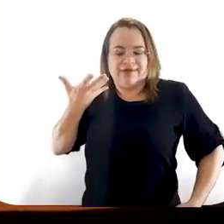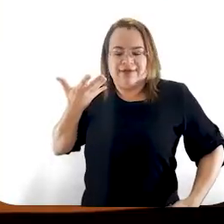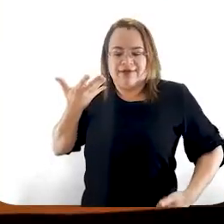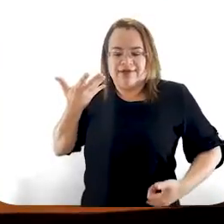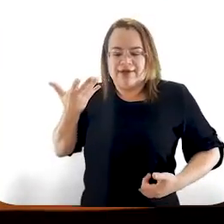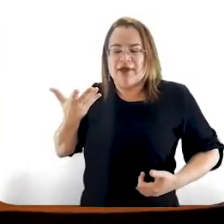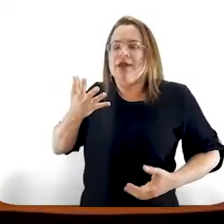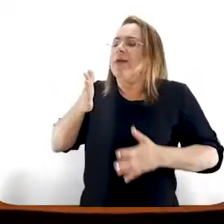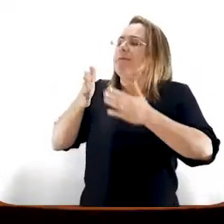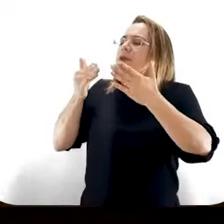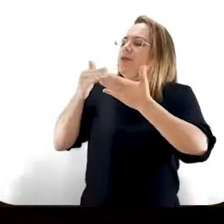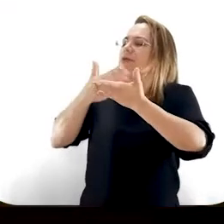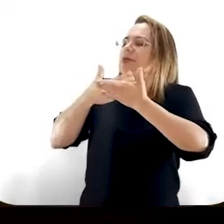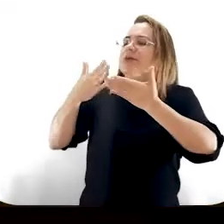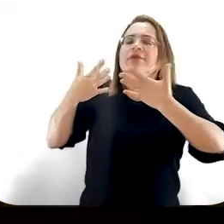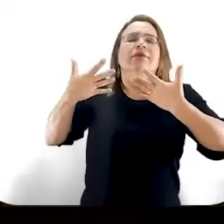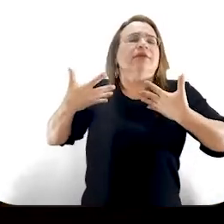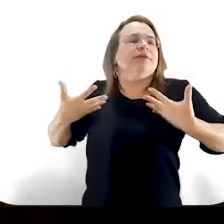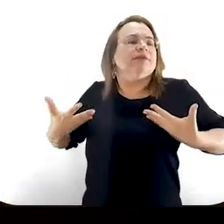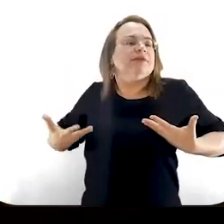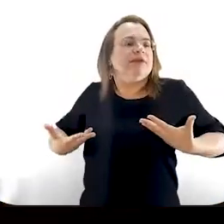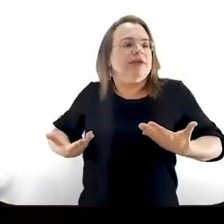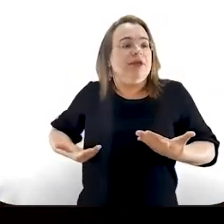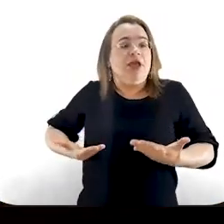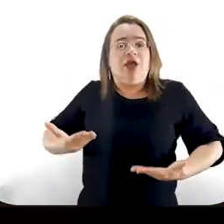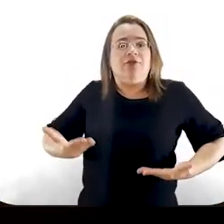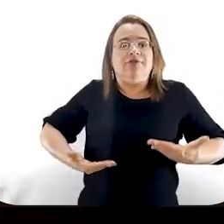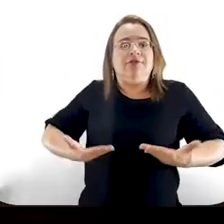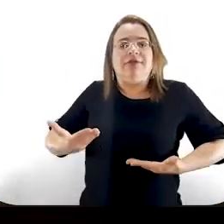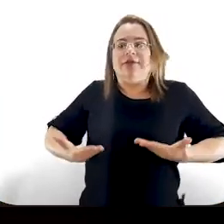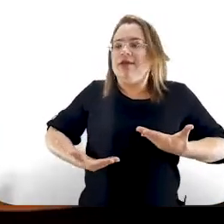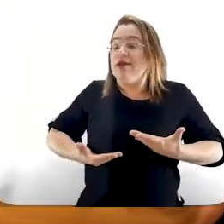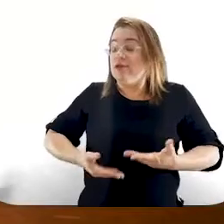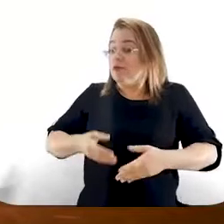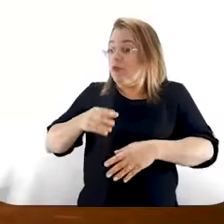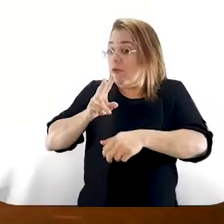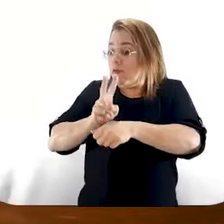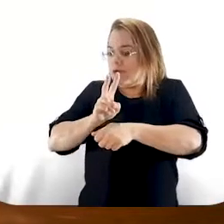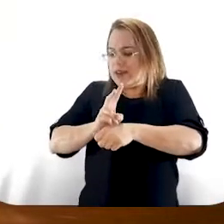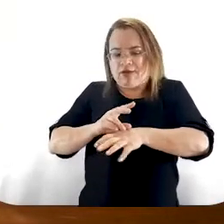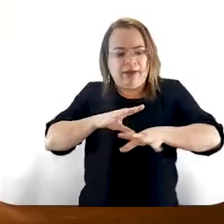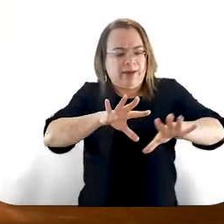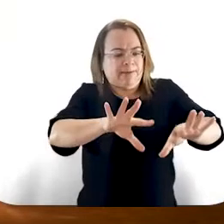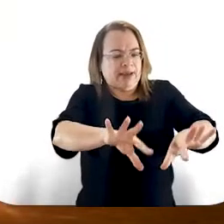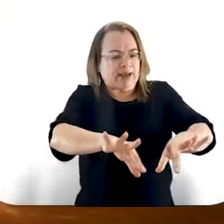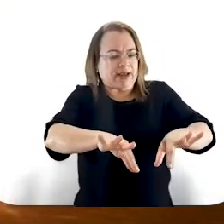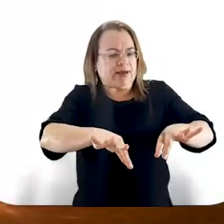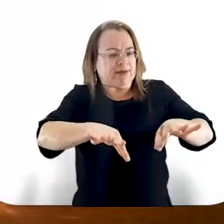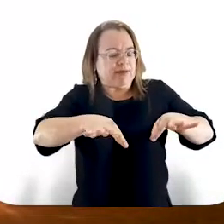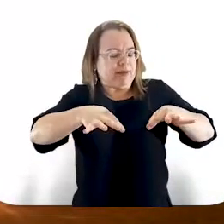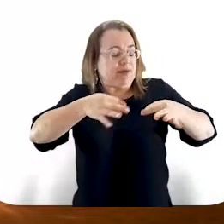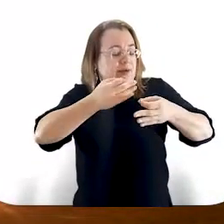a vesti-lo. E os criados, com tanto cuidado, pegaram uma roupa